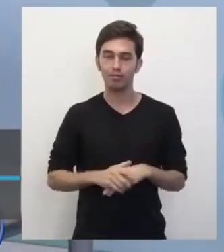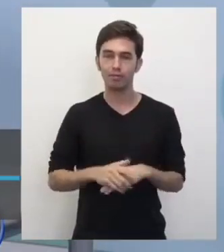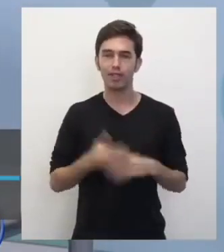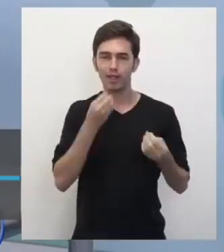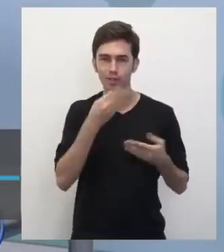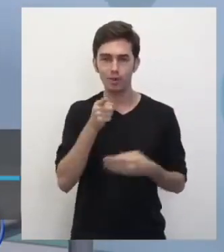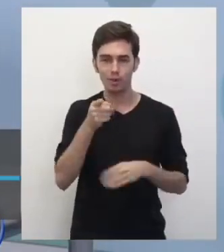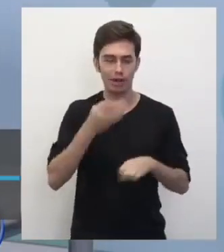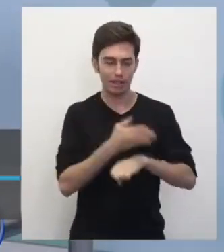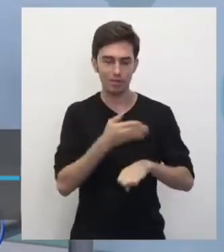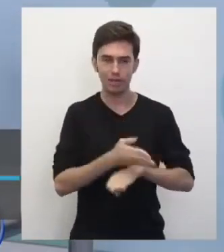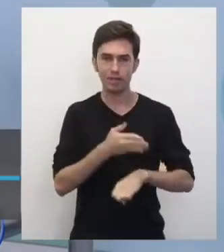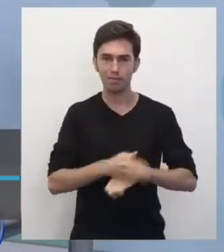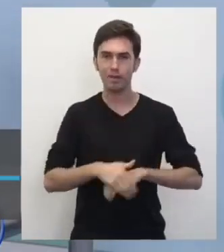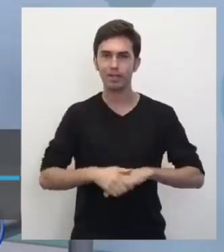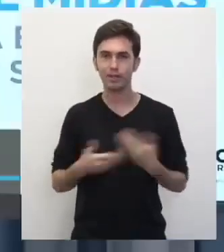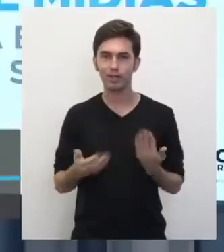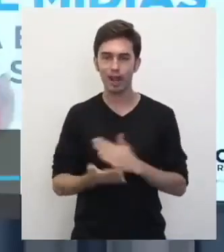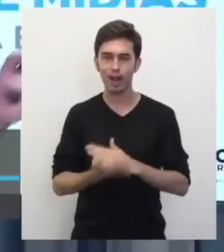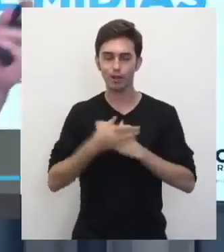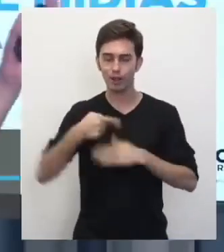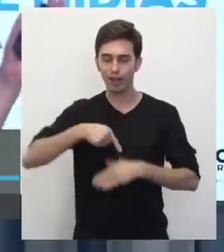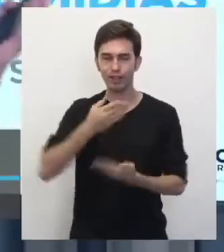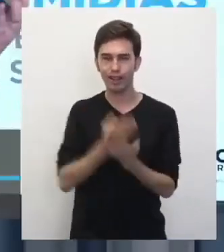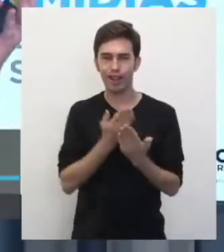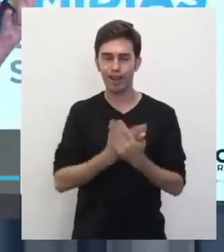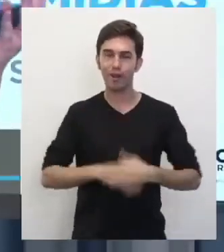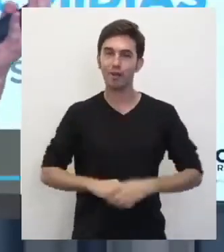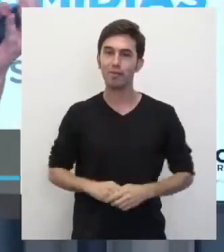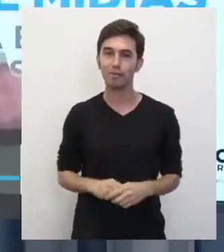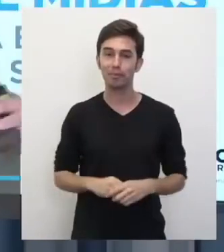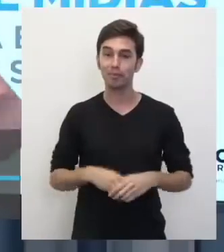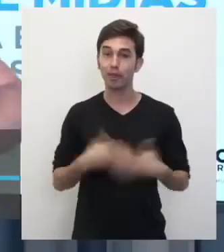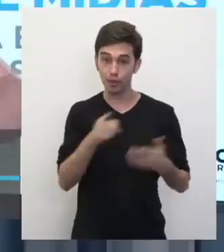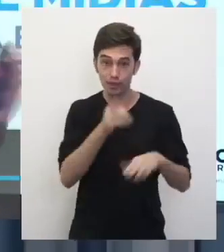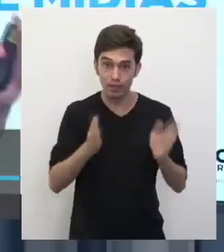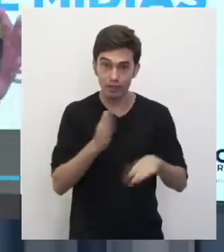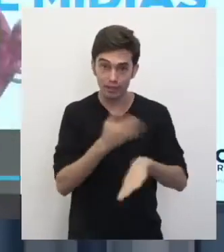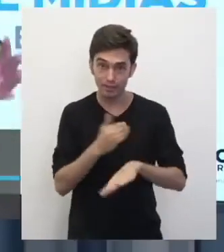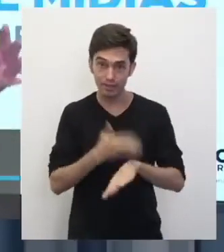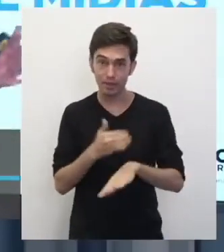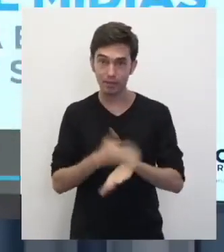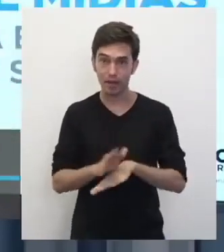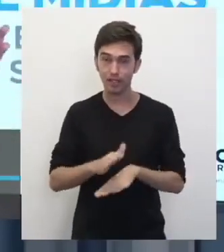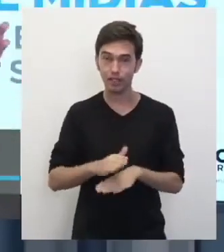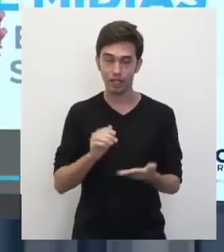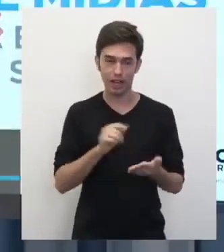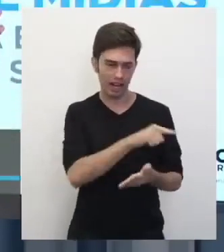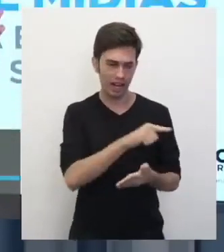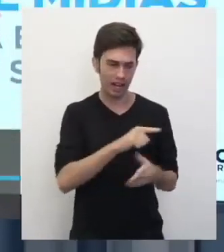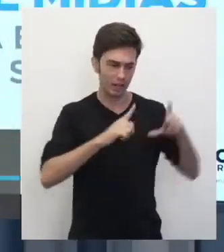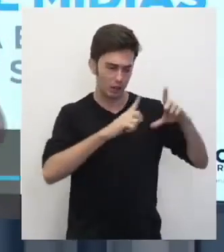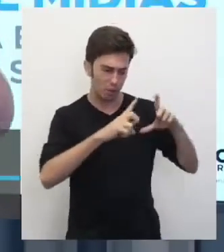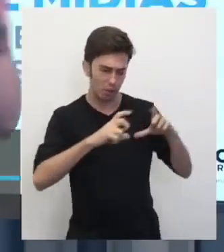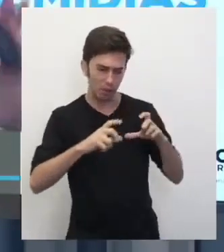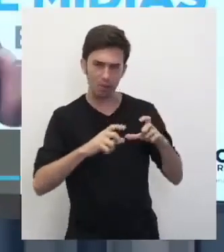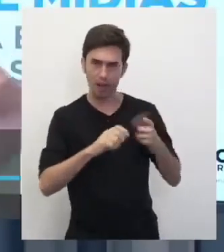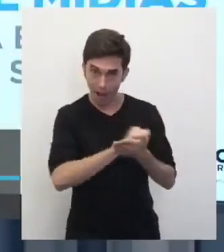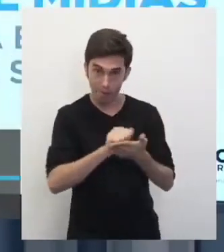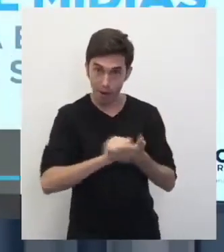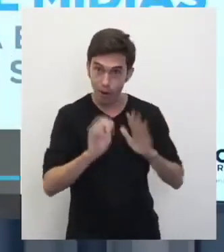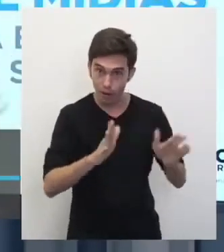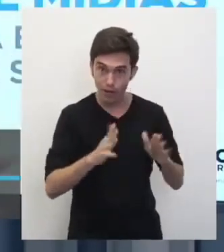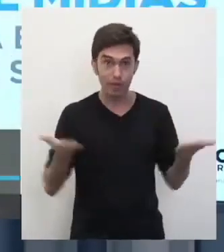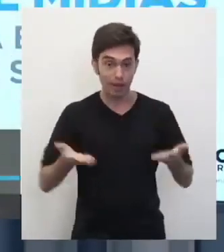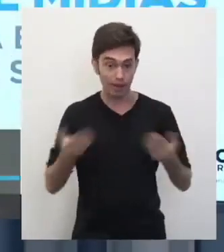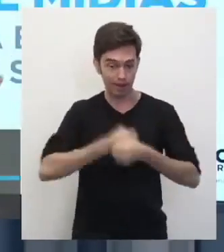aula de matemática. É isso mesmo, é isso mesmo. Então, vocês já estão preparados aí? Já excluíram todos os prints de 2020? Porque esse ano aí,